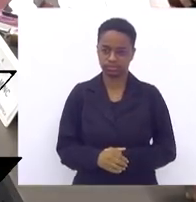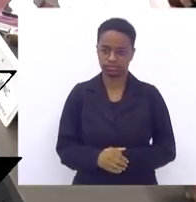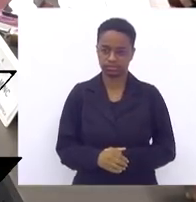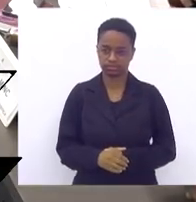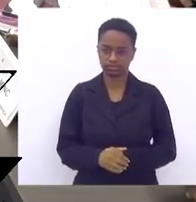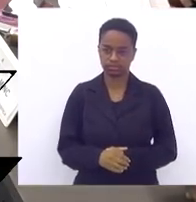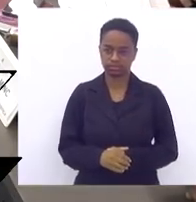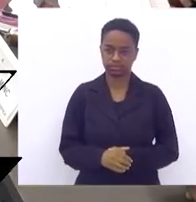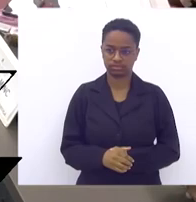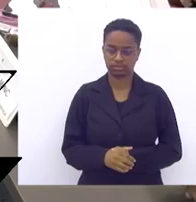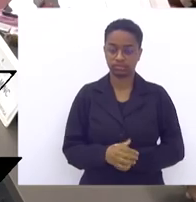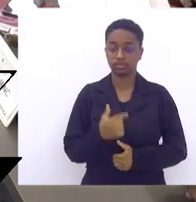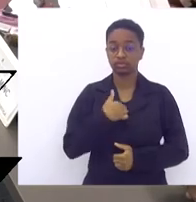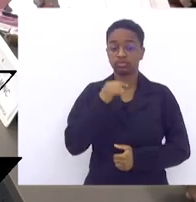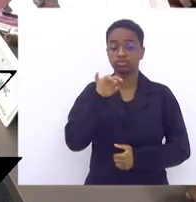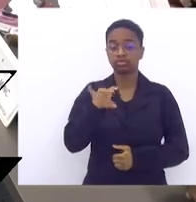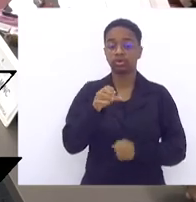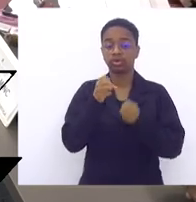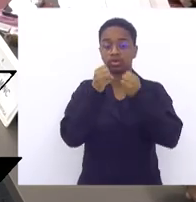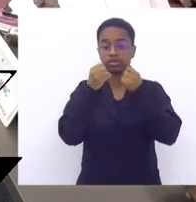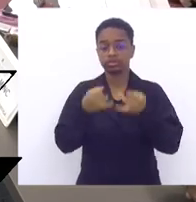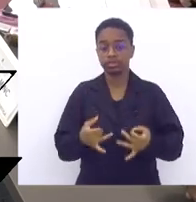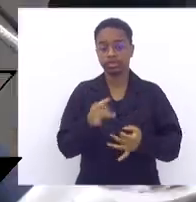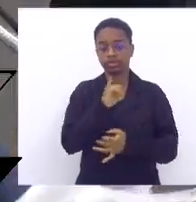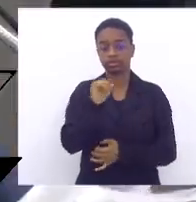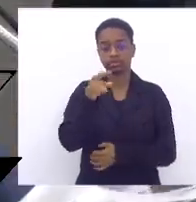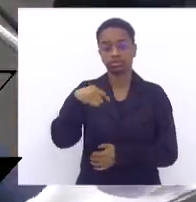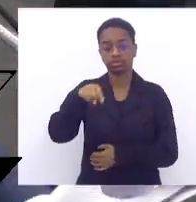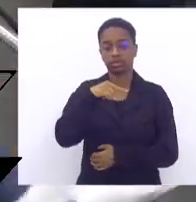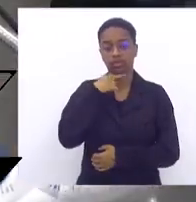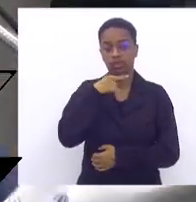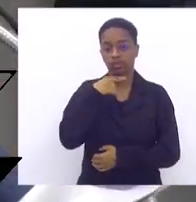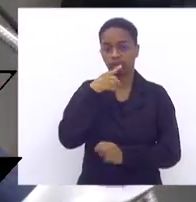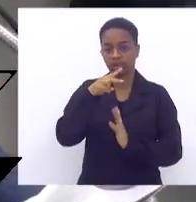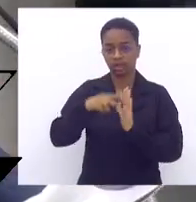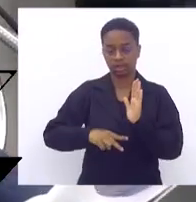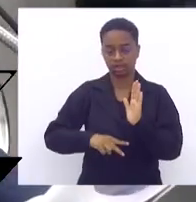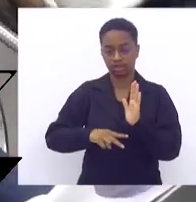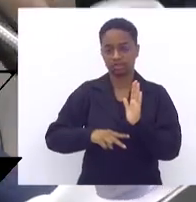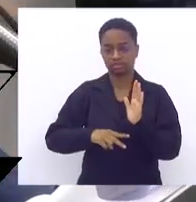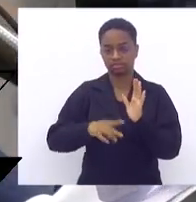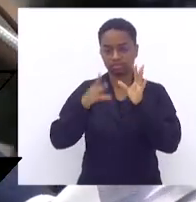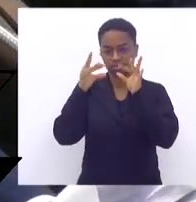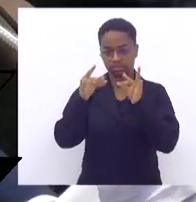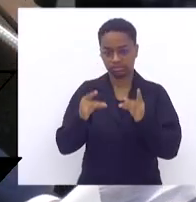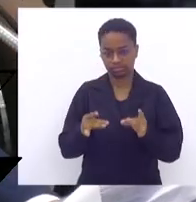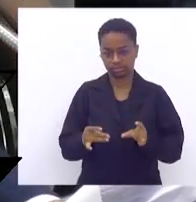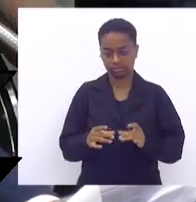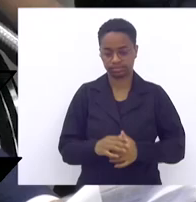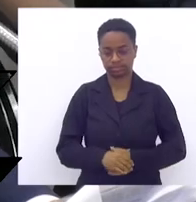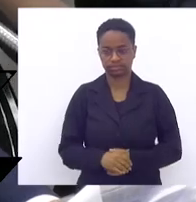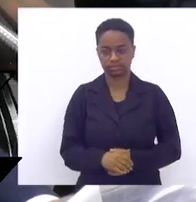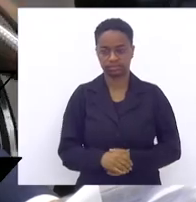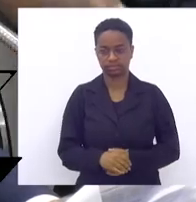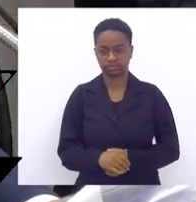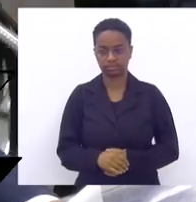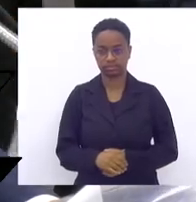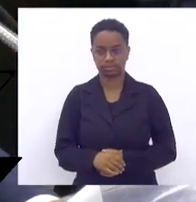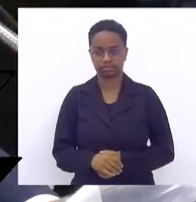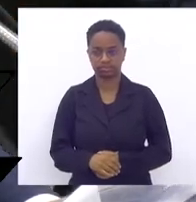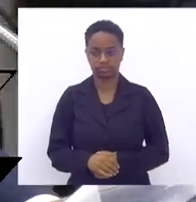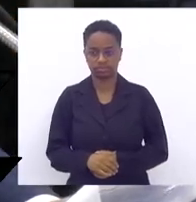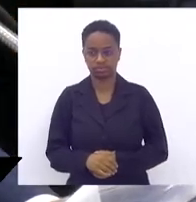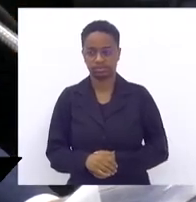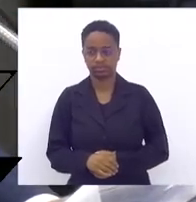Só fazer uma introdução para aqueles que não conseguiram a leitura pormenorizada da matéria.